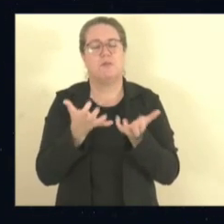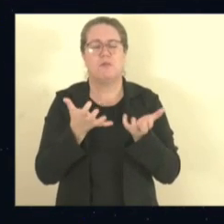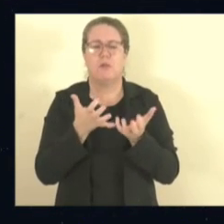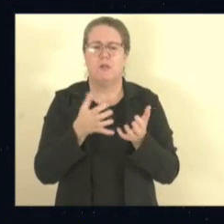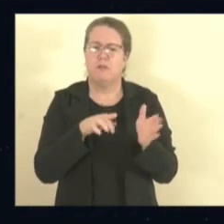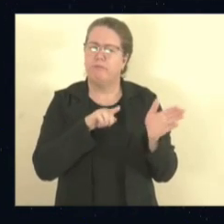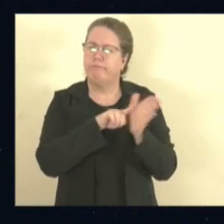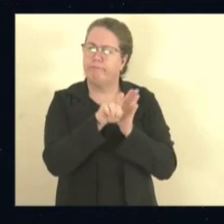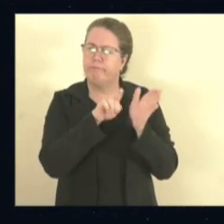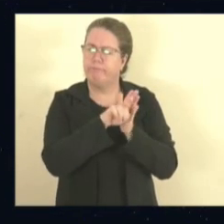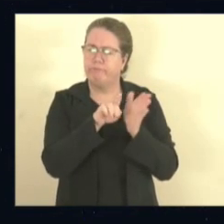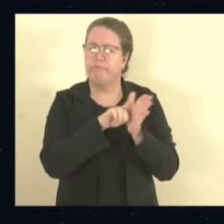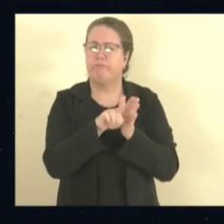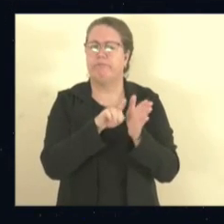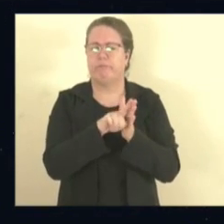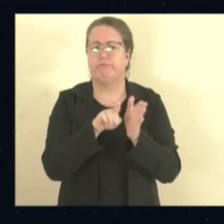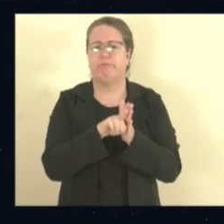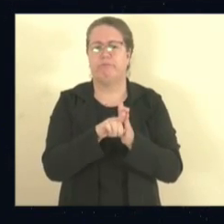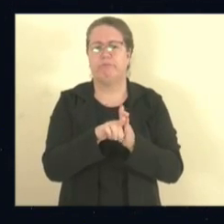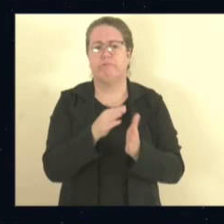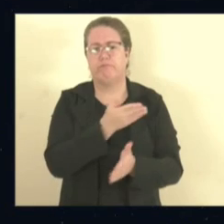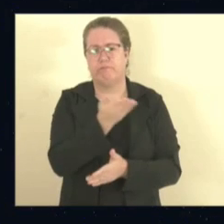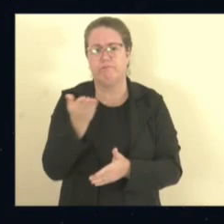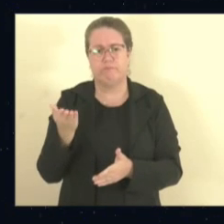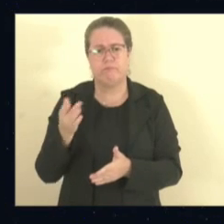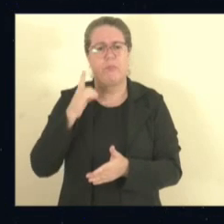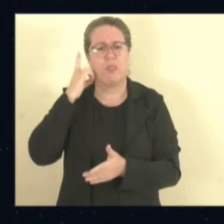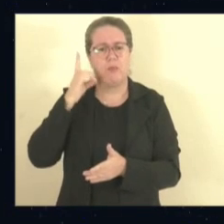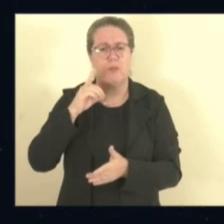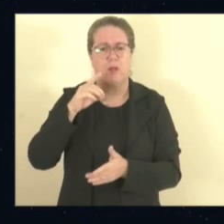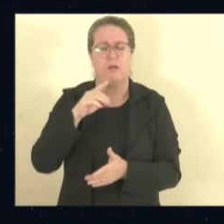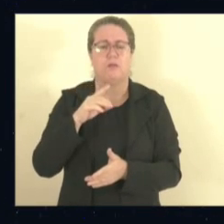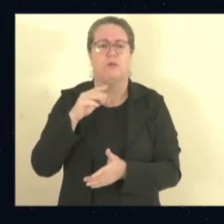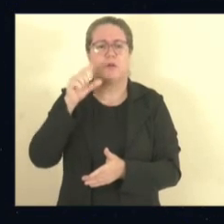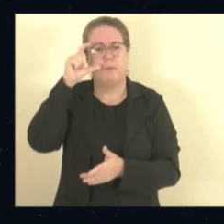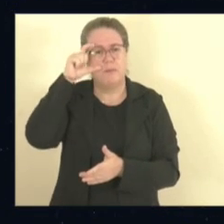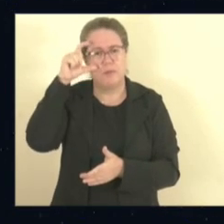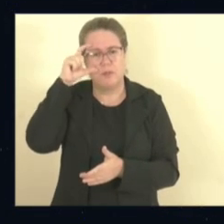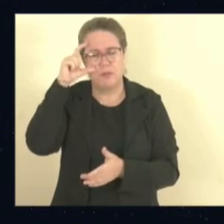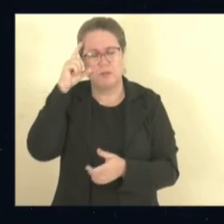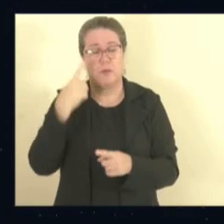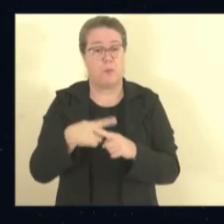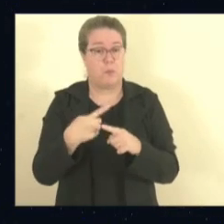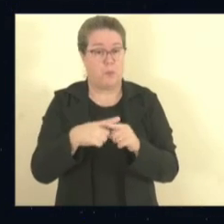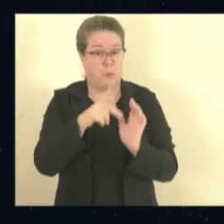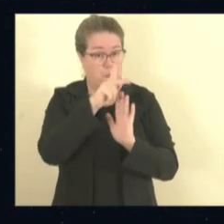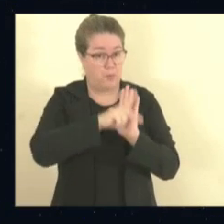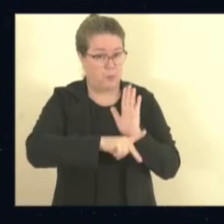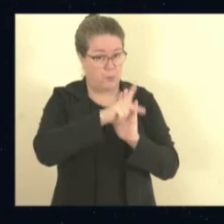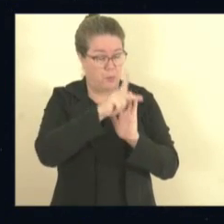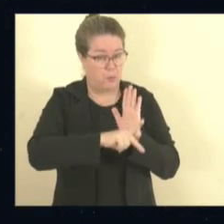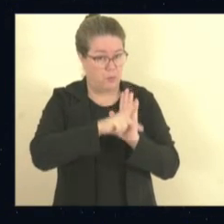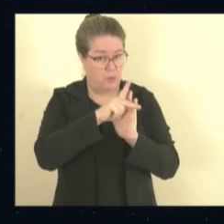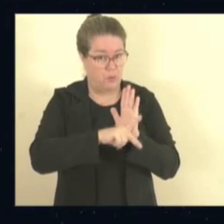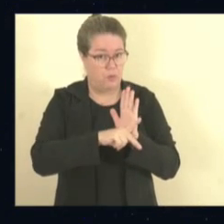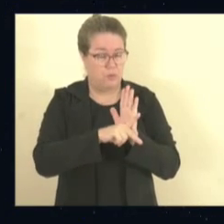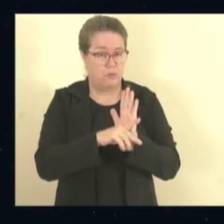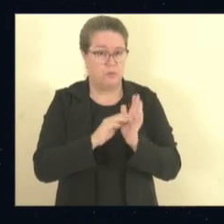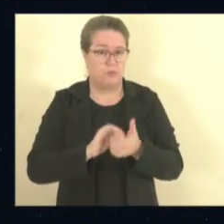fazer uma pergunta a Vossa Excelência, deputado Mazinho, porque no projeto